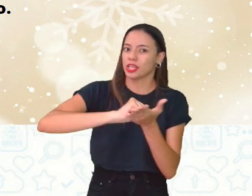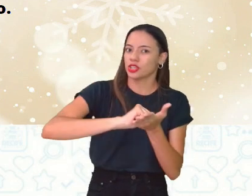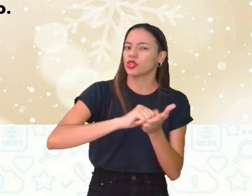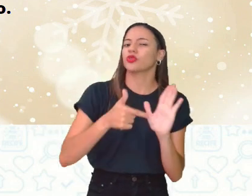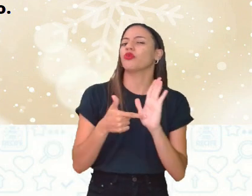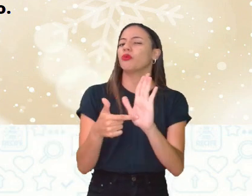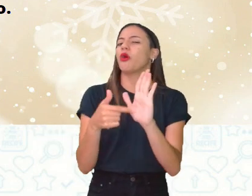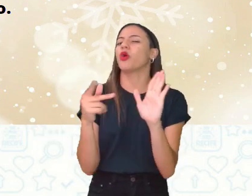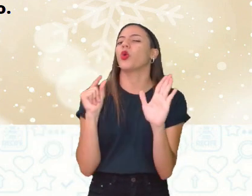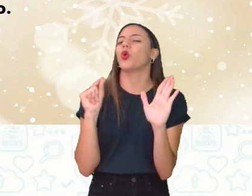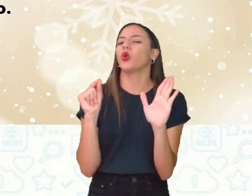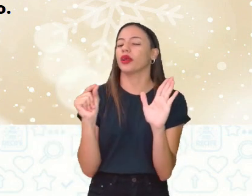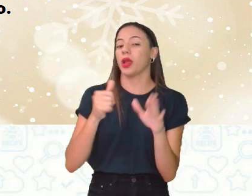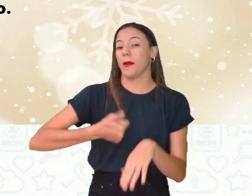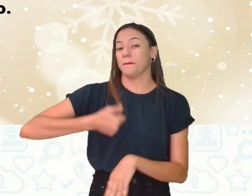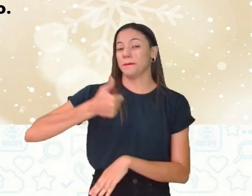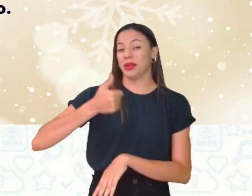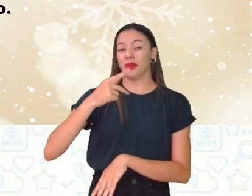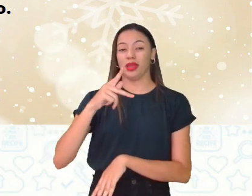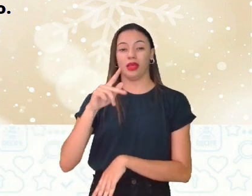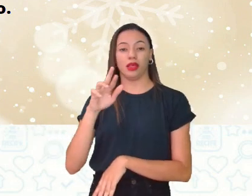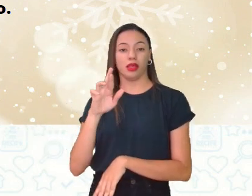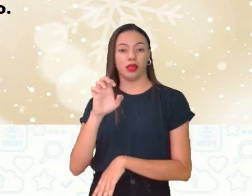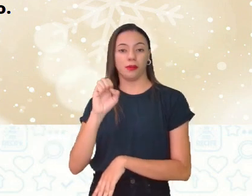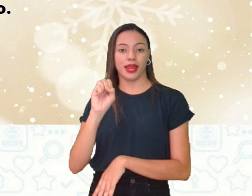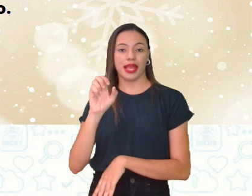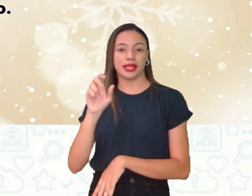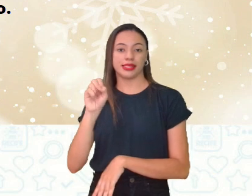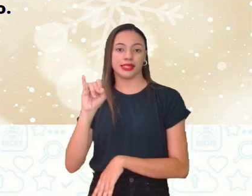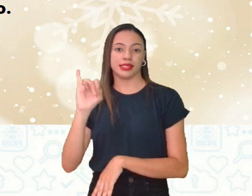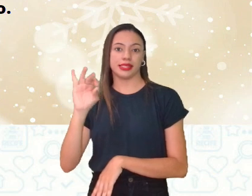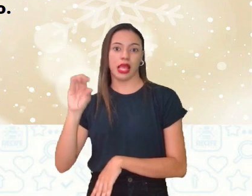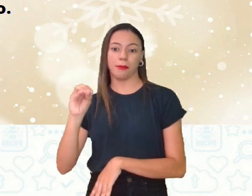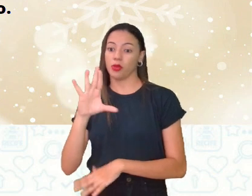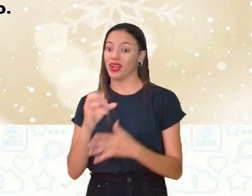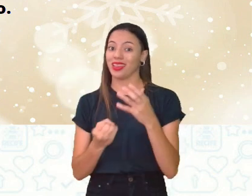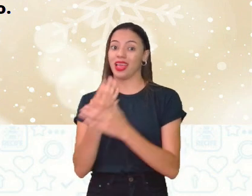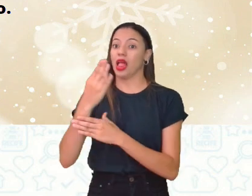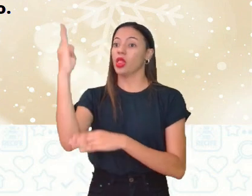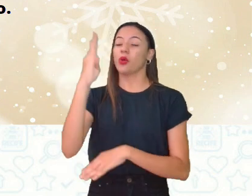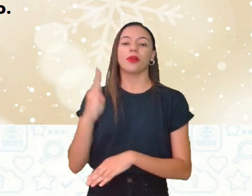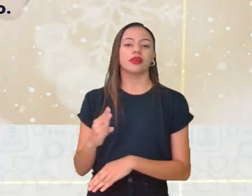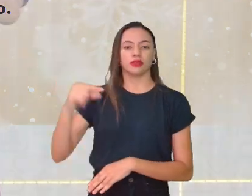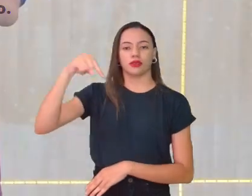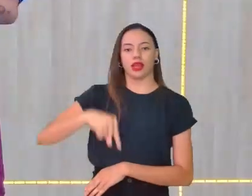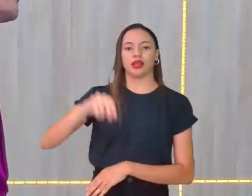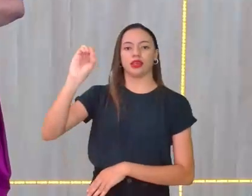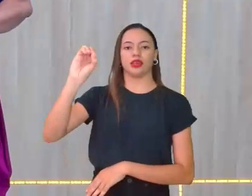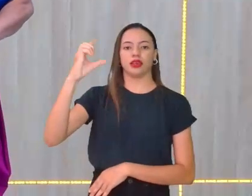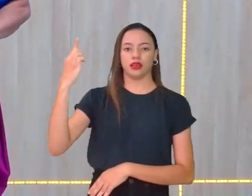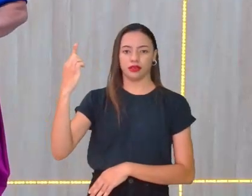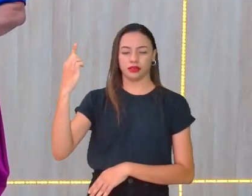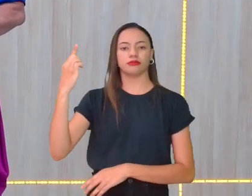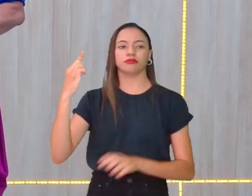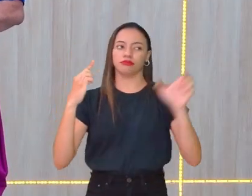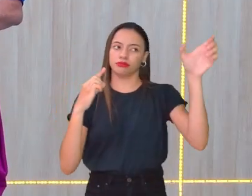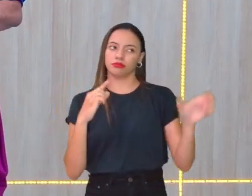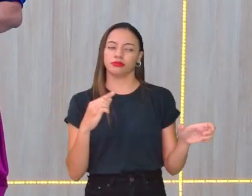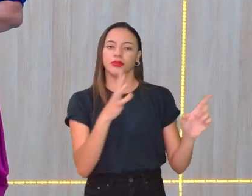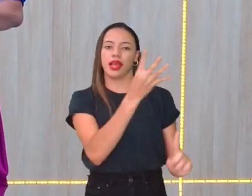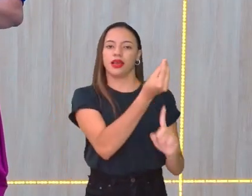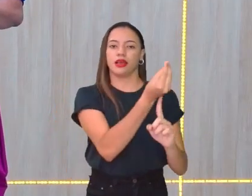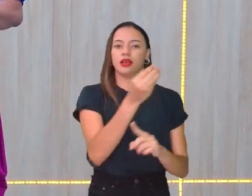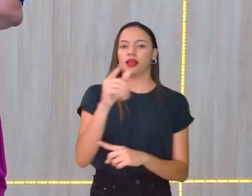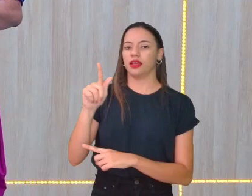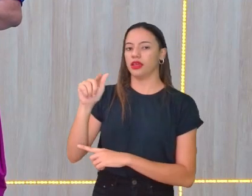primeiro presépio no Brasil foi feito aqui em Pernambuco, em Olinda, pelo religioso Gaspar de Santo Agostinho. Tá bom?